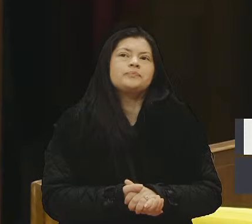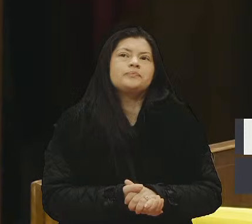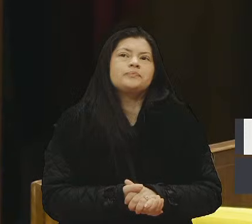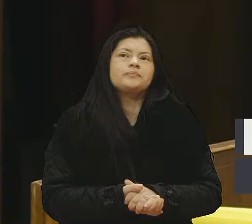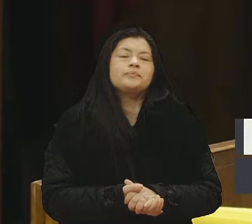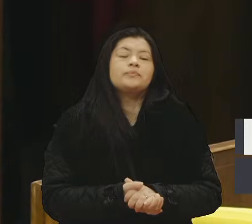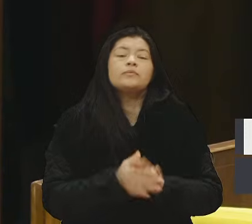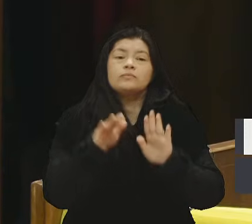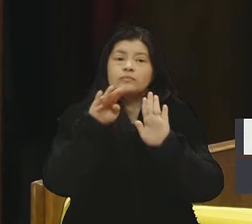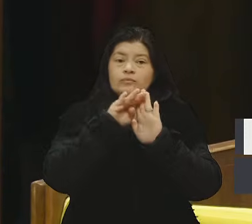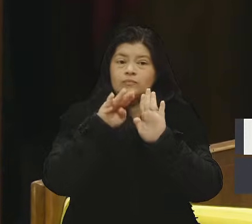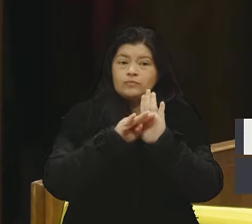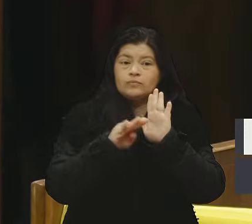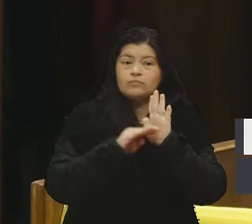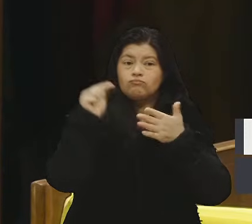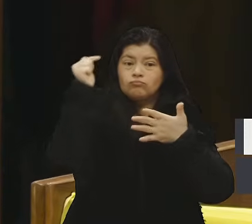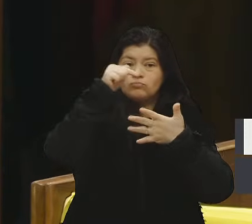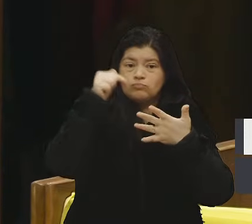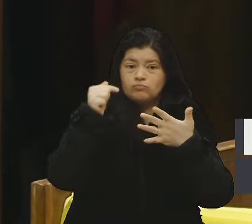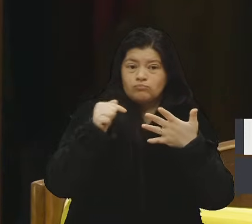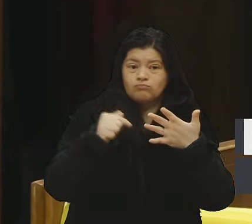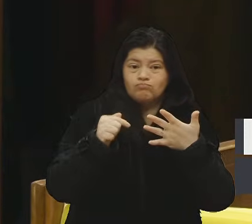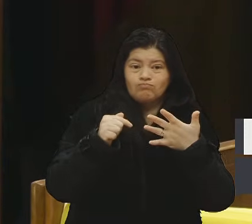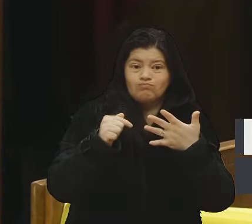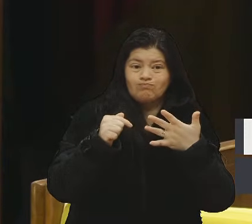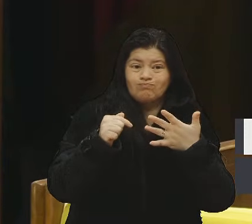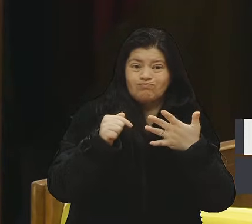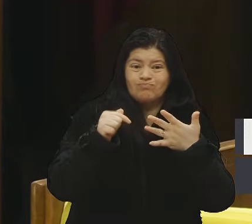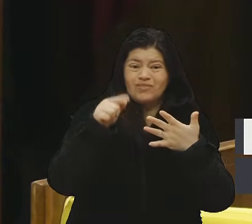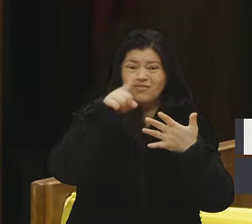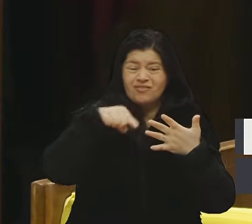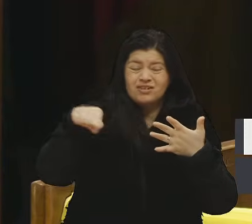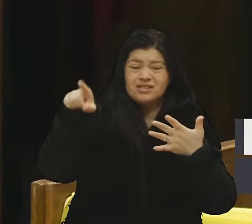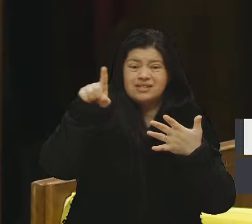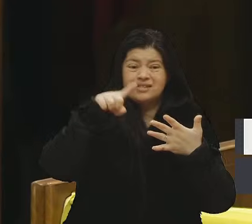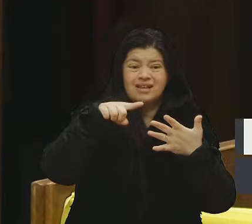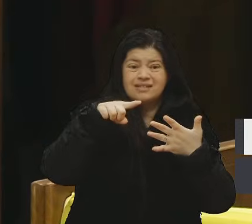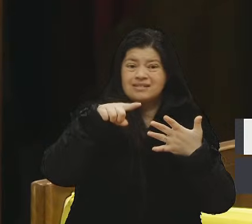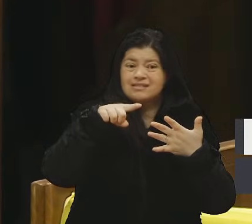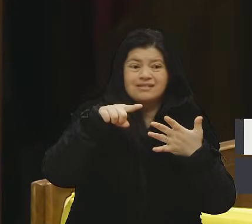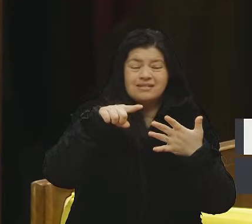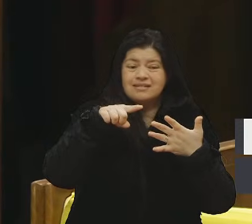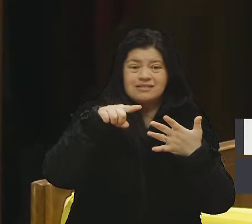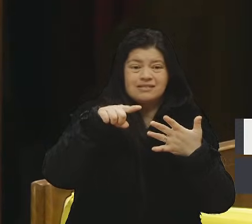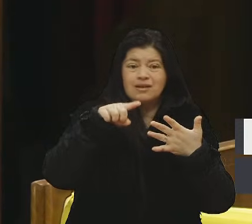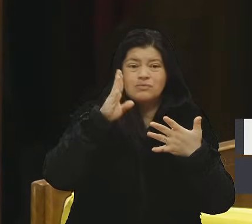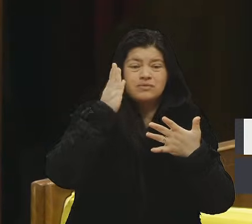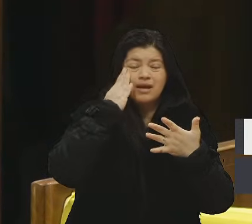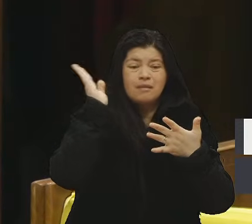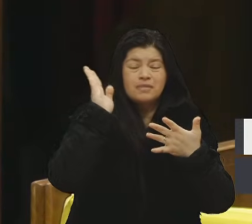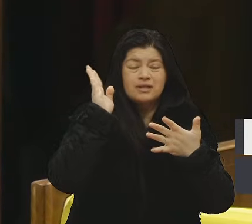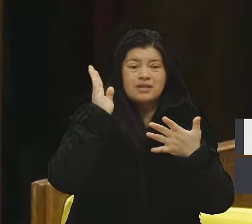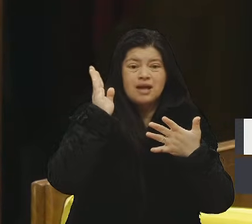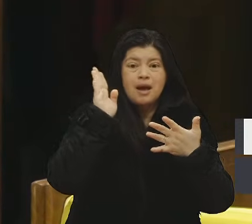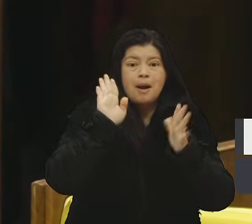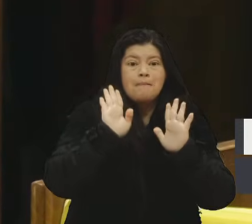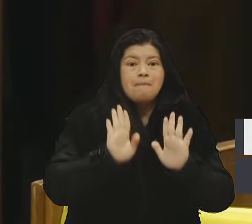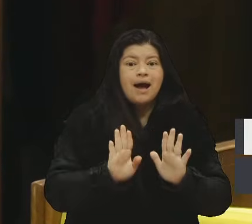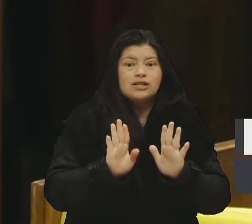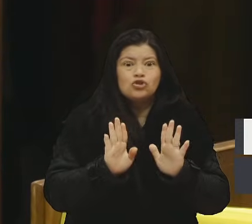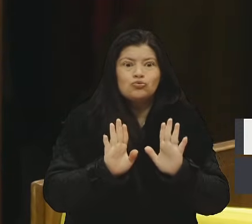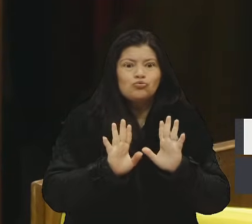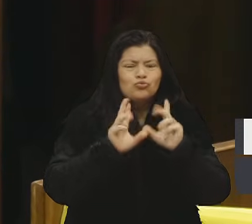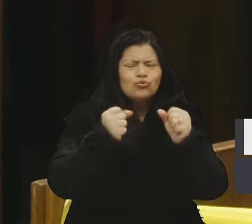esses dados aqui, infelizmente, eles estão subvalorados.